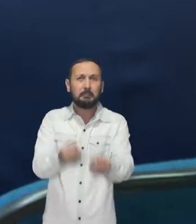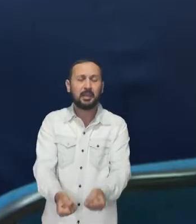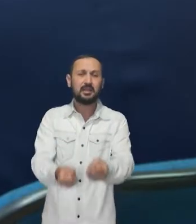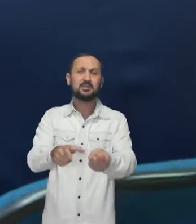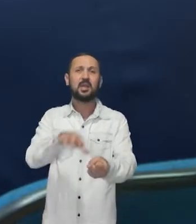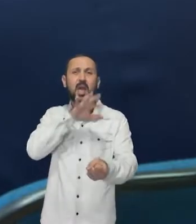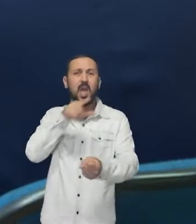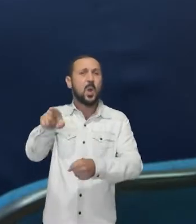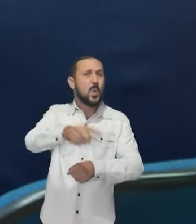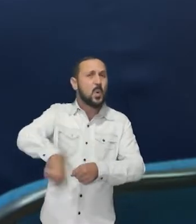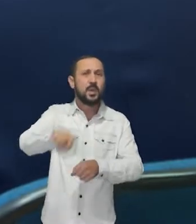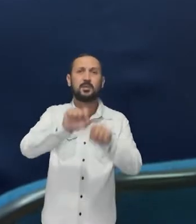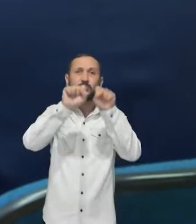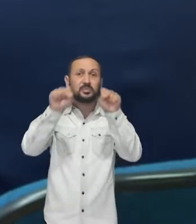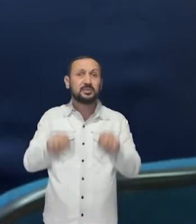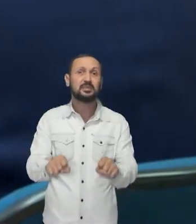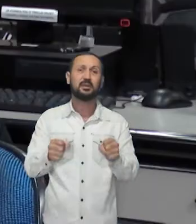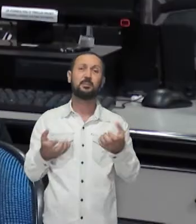sistema como um todo.